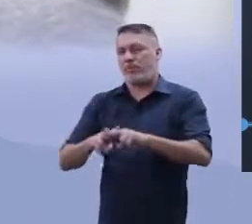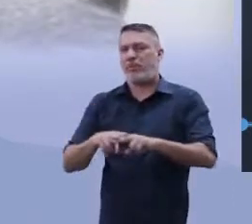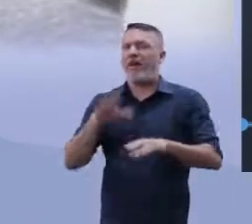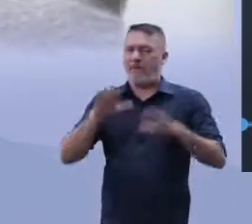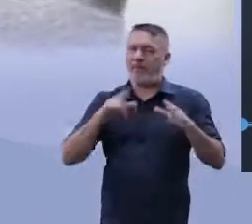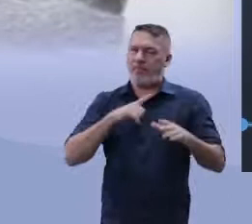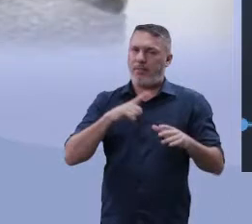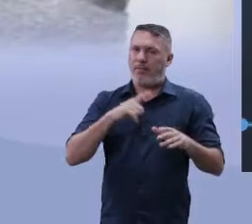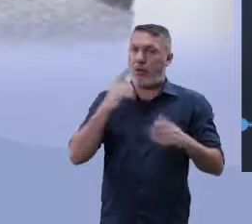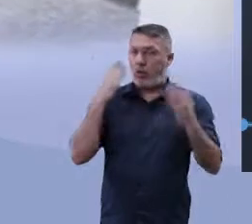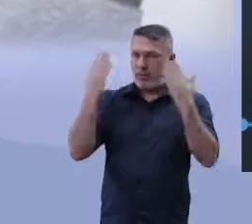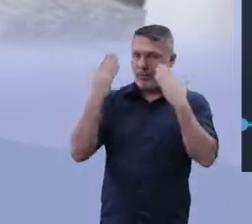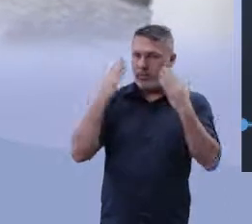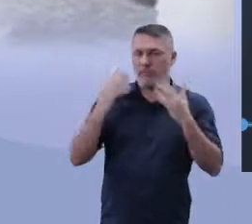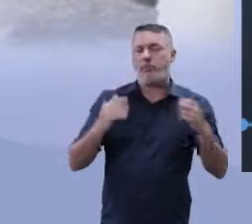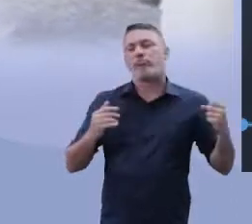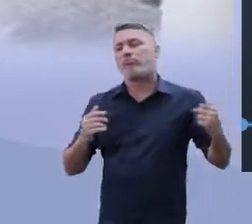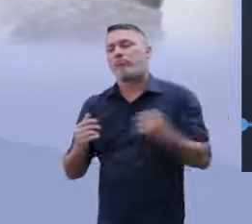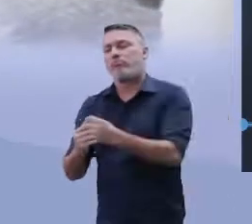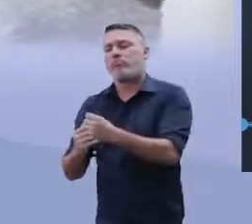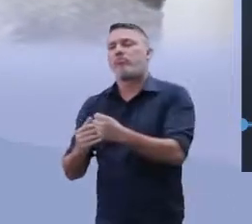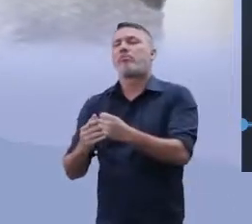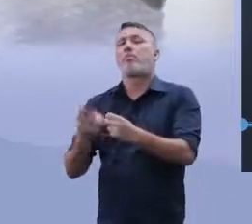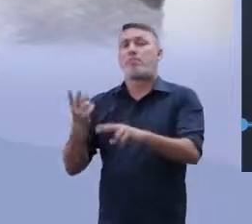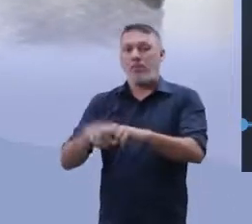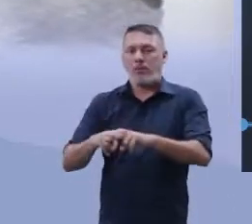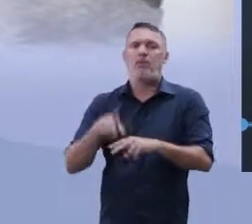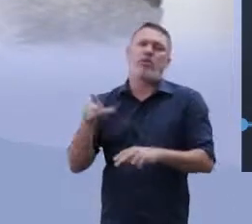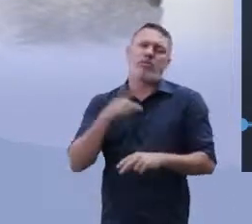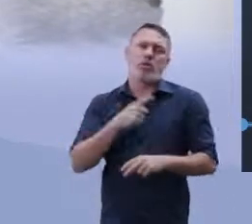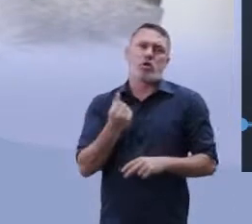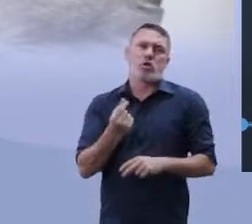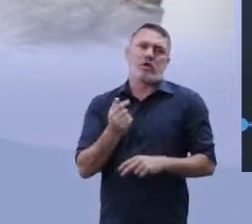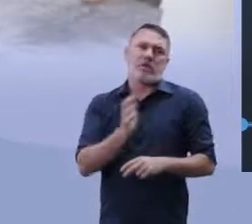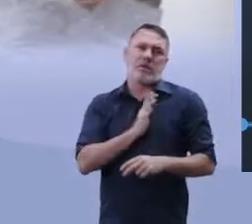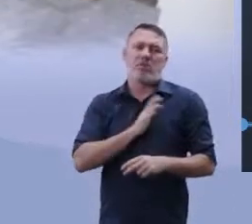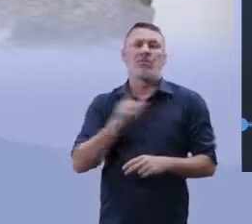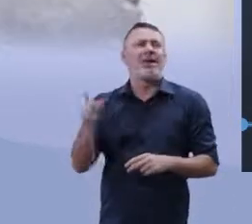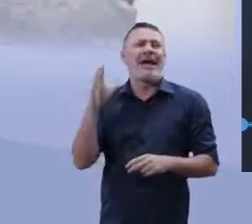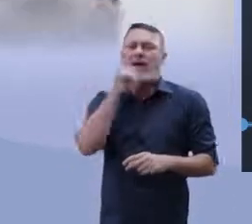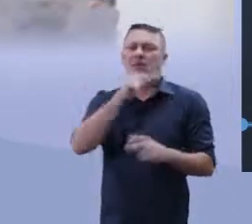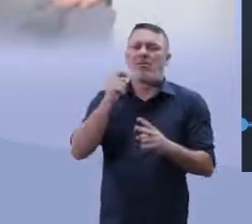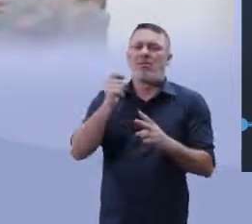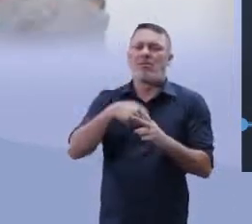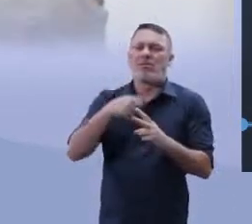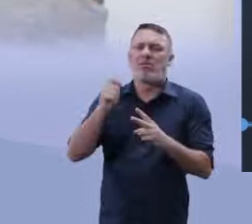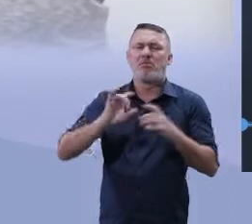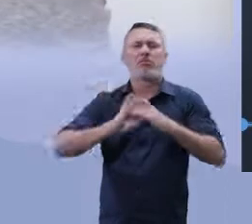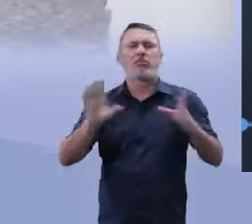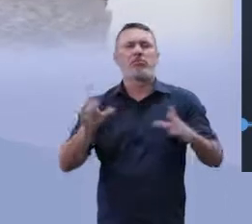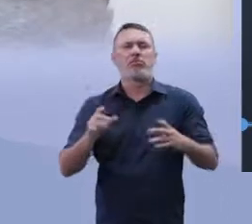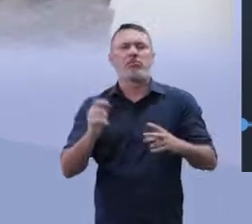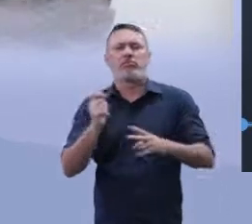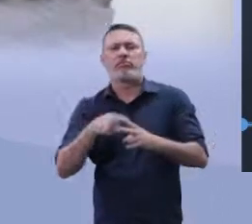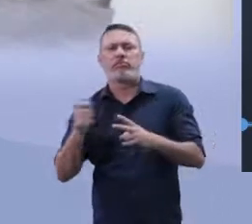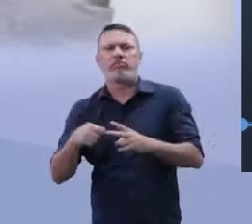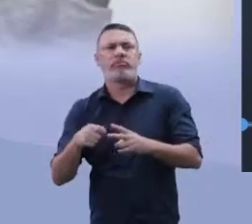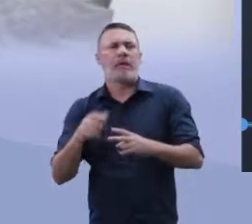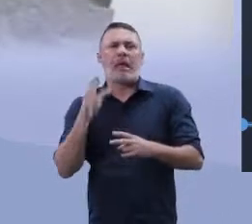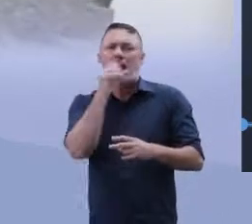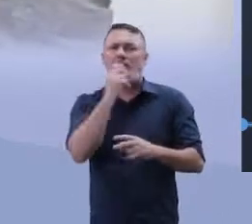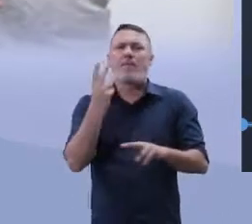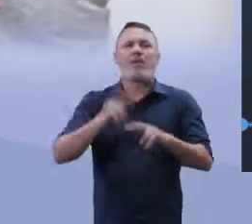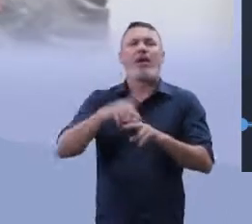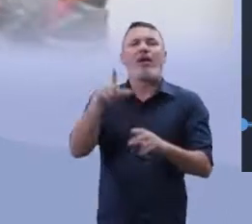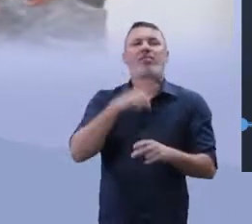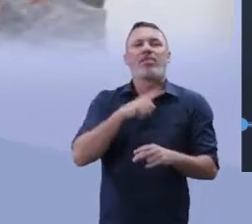possui bens, é um sujeito, né, que tem dinheiro, ele consegue ficar 2 meses, ou quando vai preso é muito rápido, né? Isso